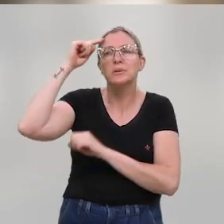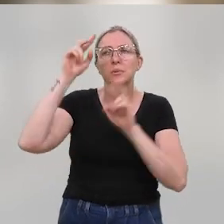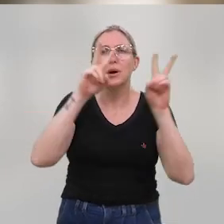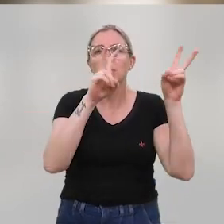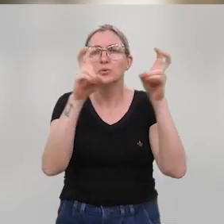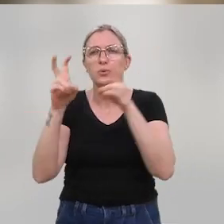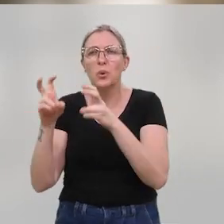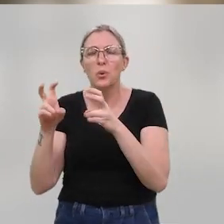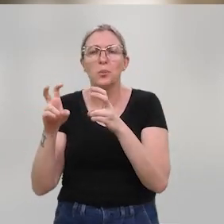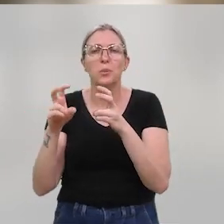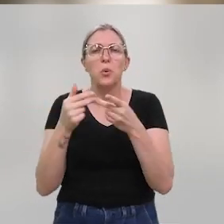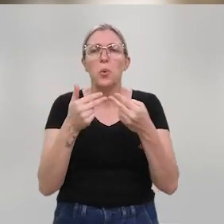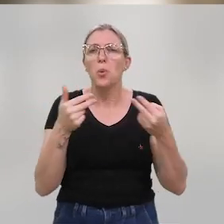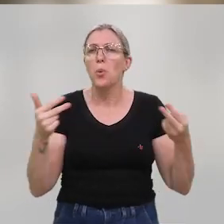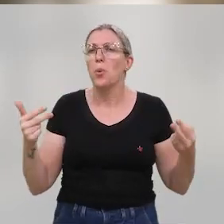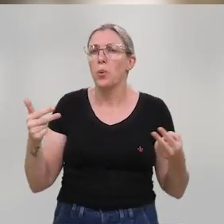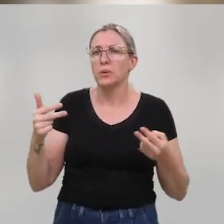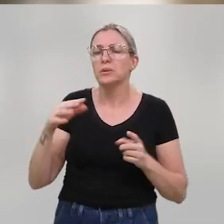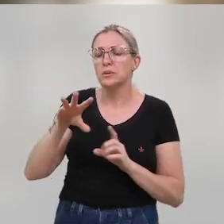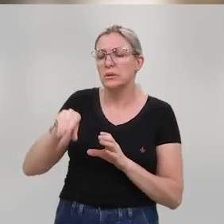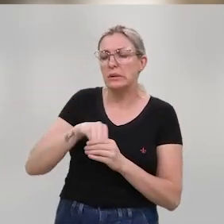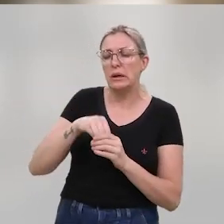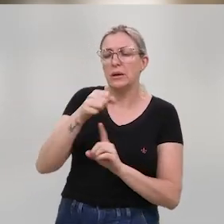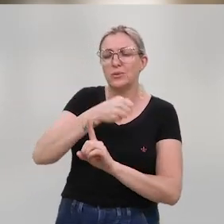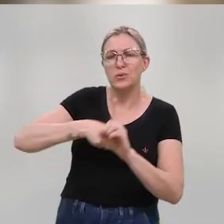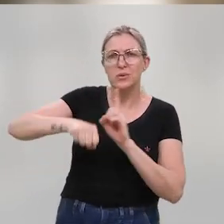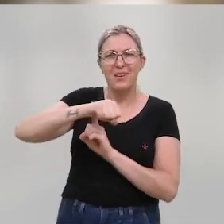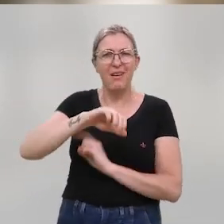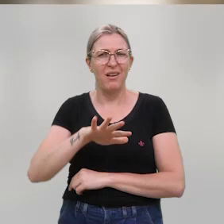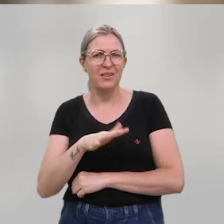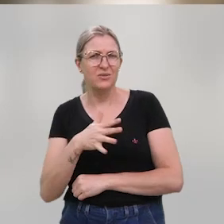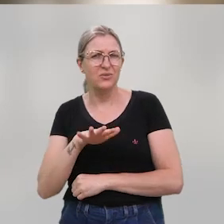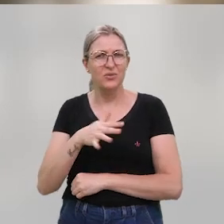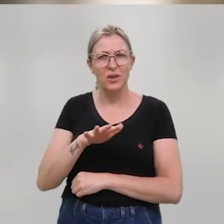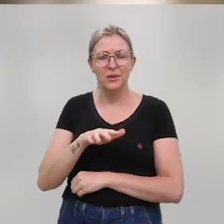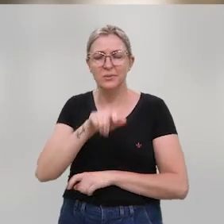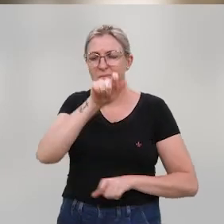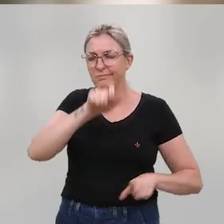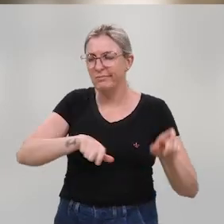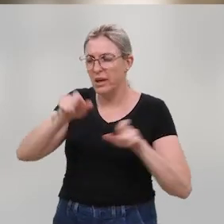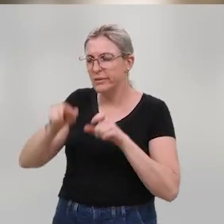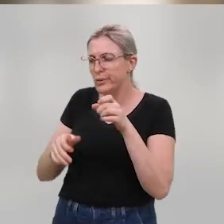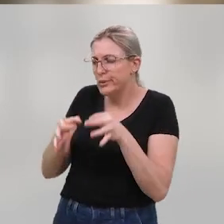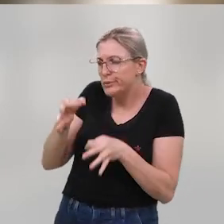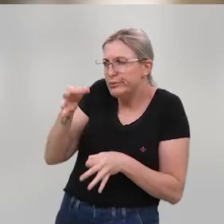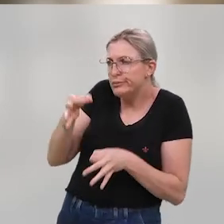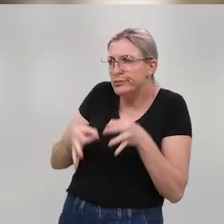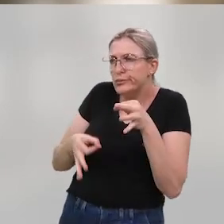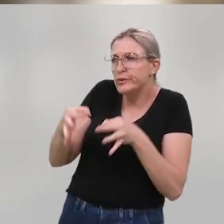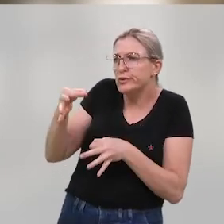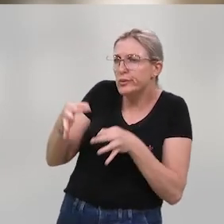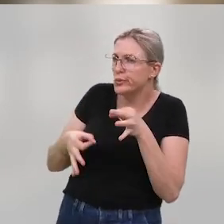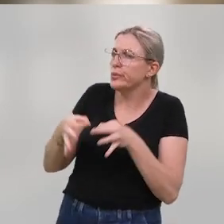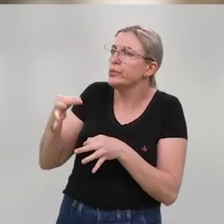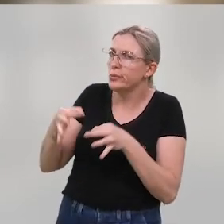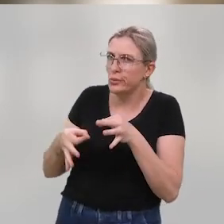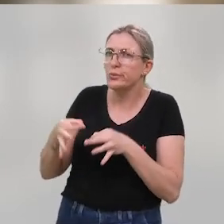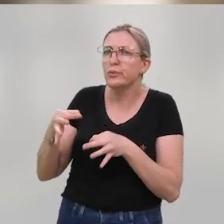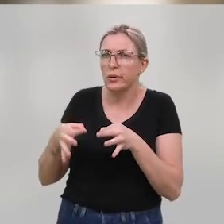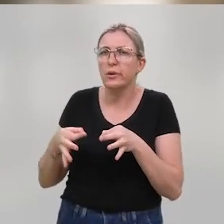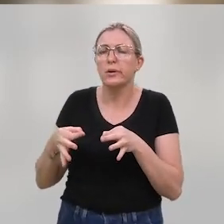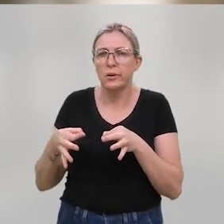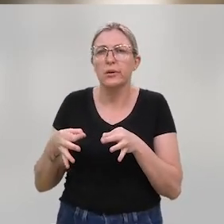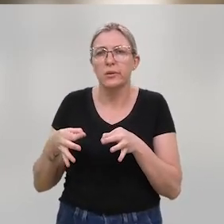mudança de pensamento de muitas coisas que a gente vê na sociedade e que às vezes a gente acaba sendo julgadores de